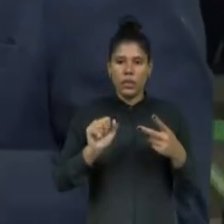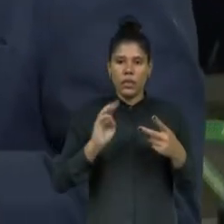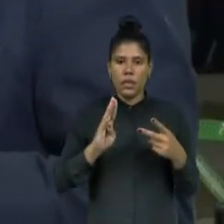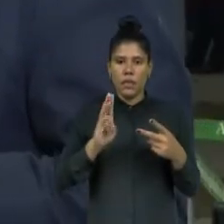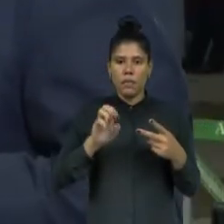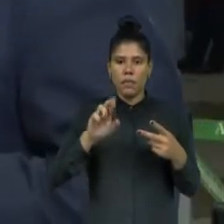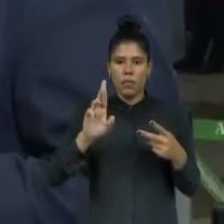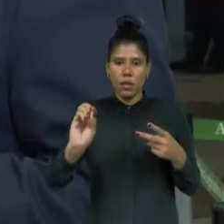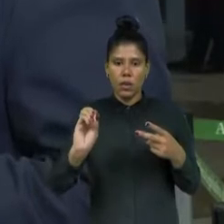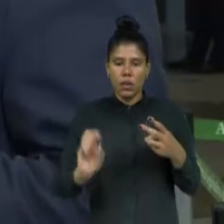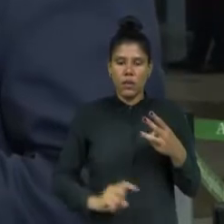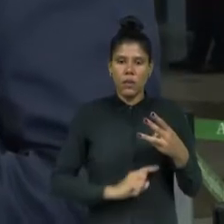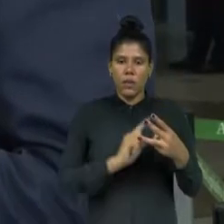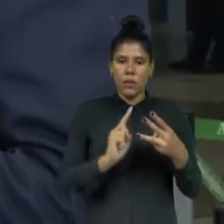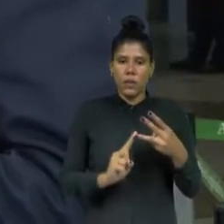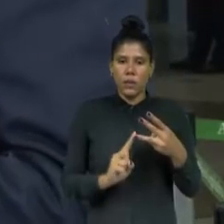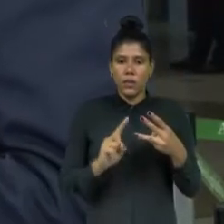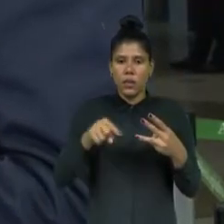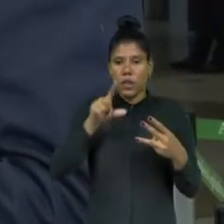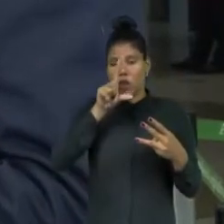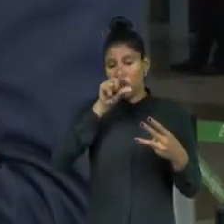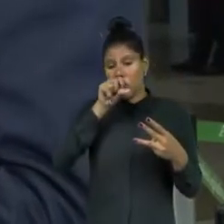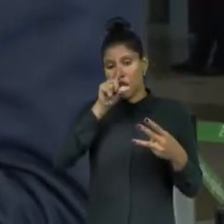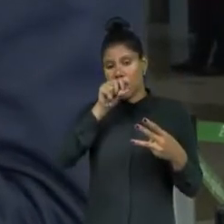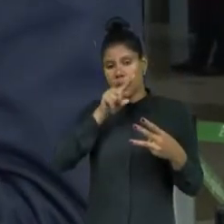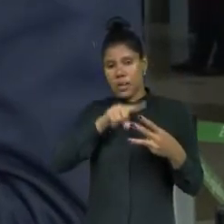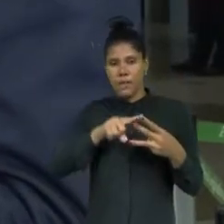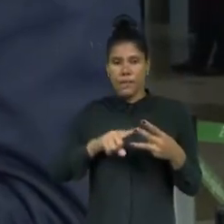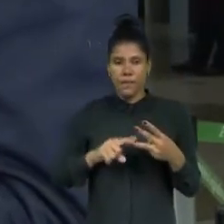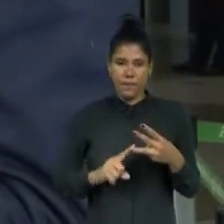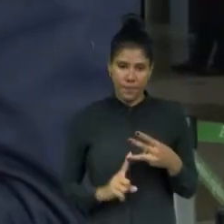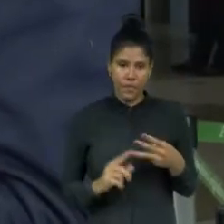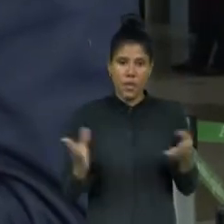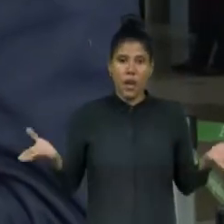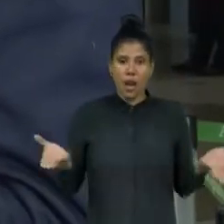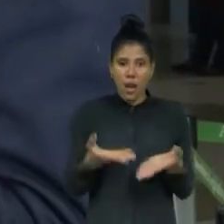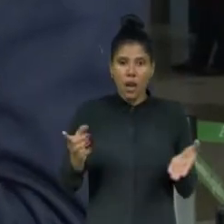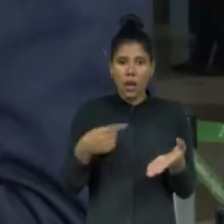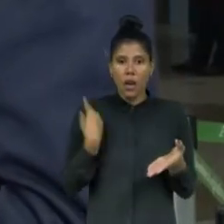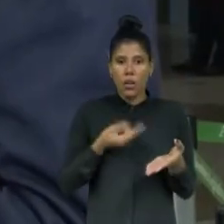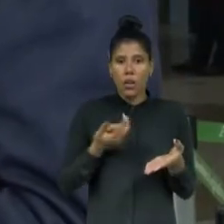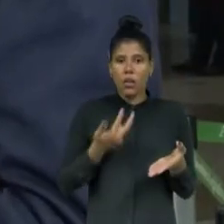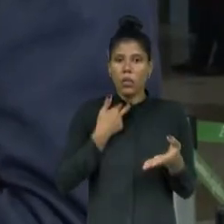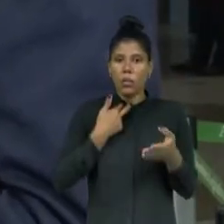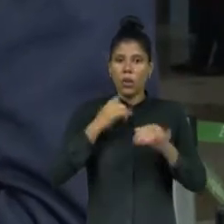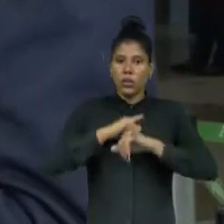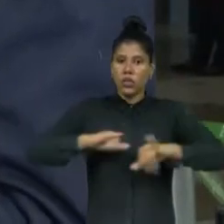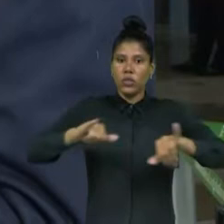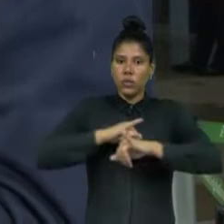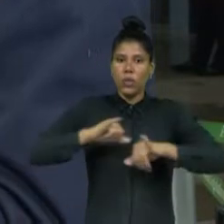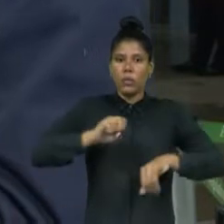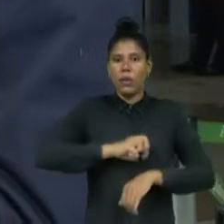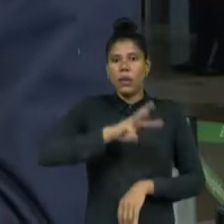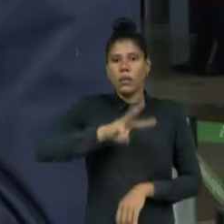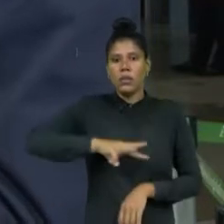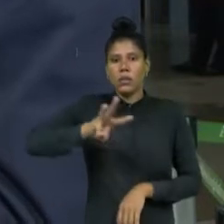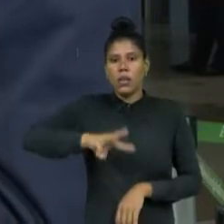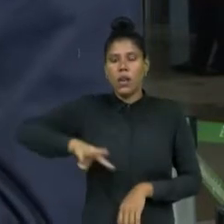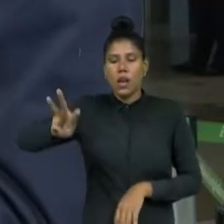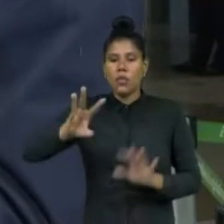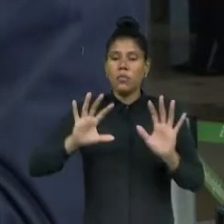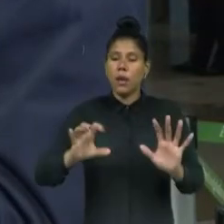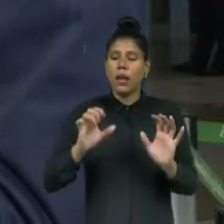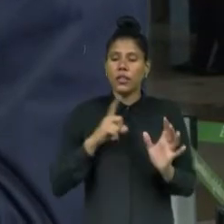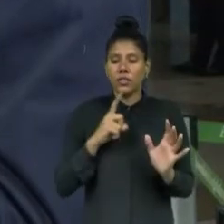agenda para o mês todo, né? No momento nós não estamos podendo fazer a divulgação pelo site, mas temos o nosso telefone de contato, que o cidadão pode ligar e se